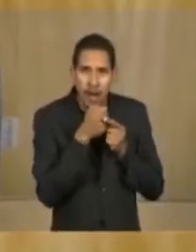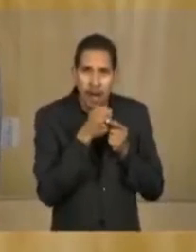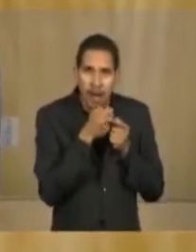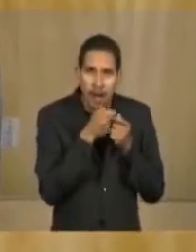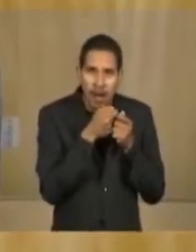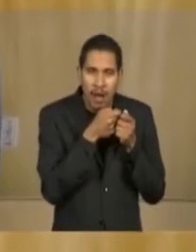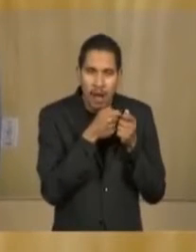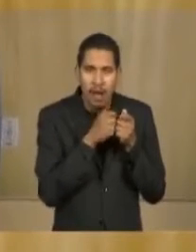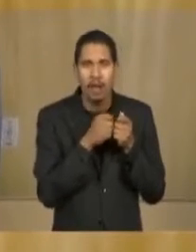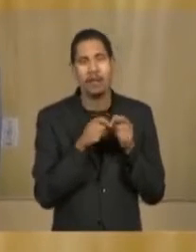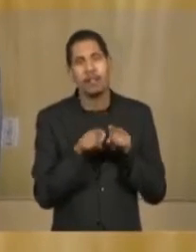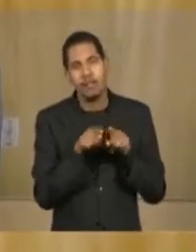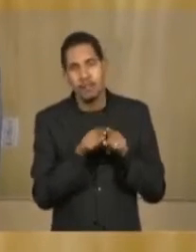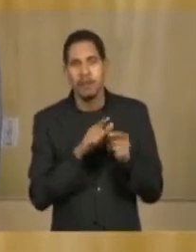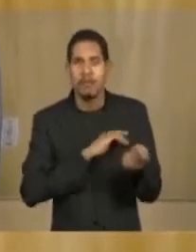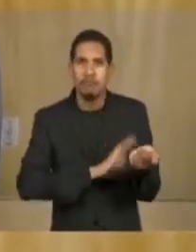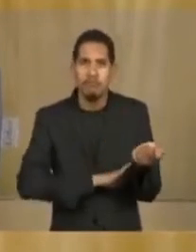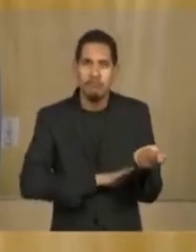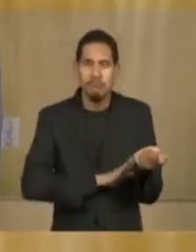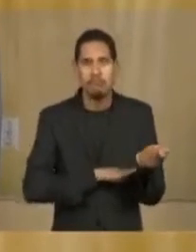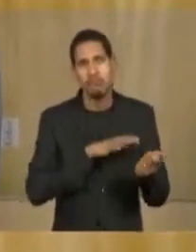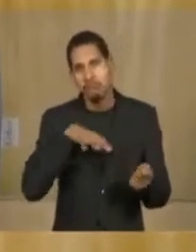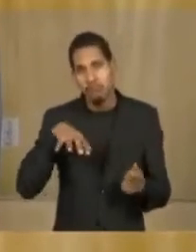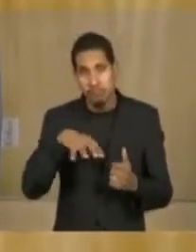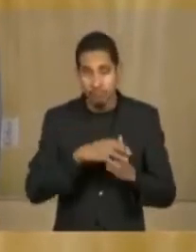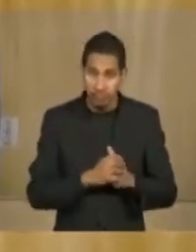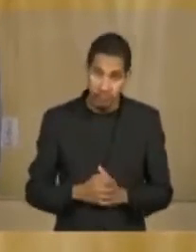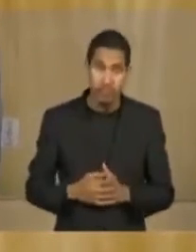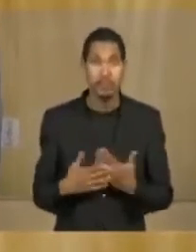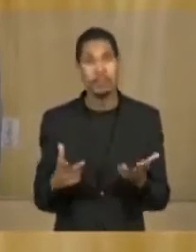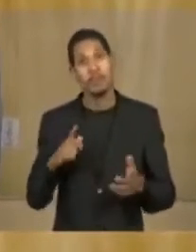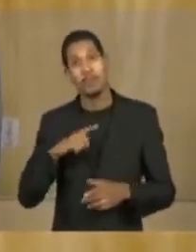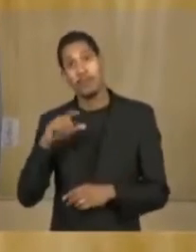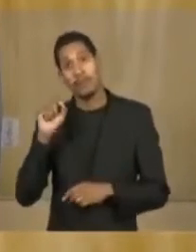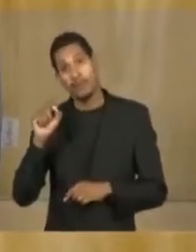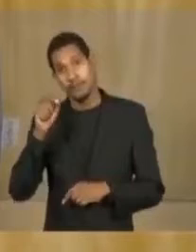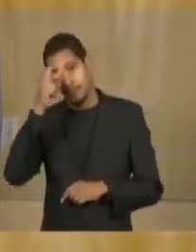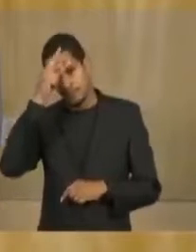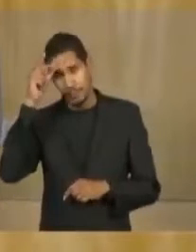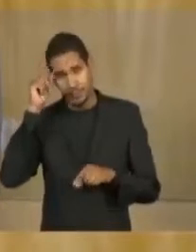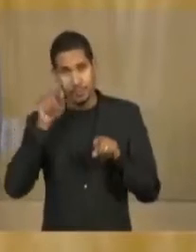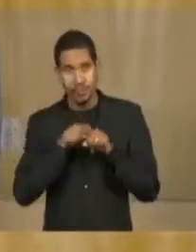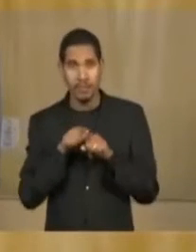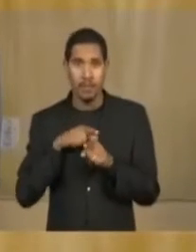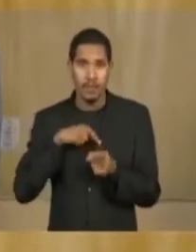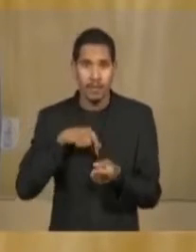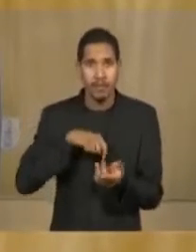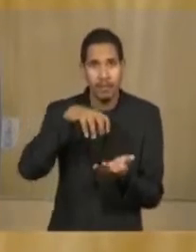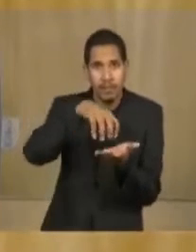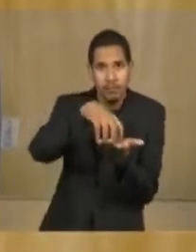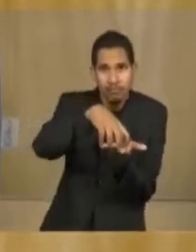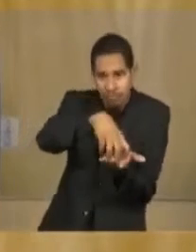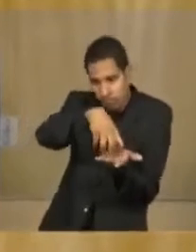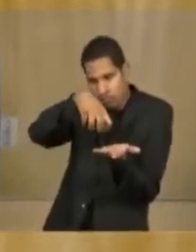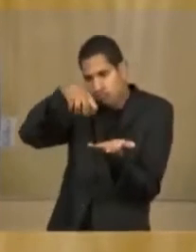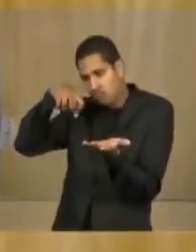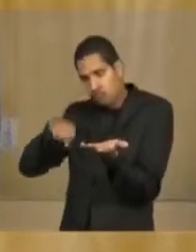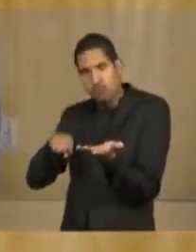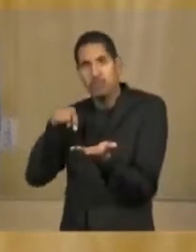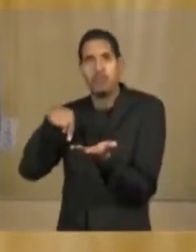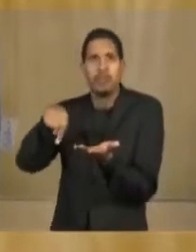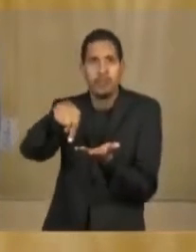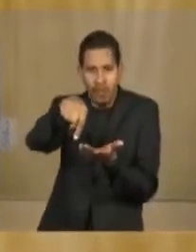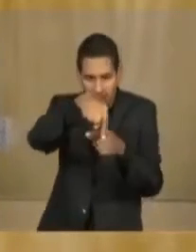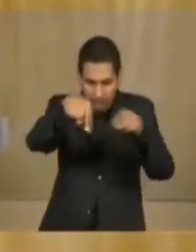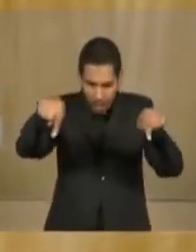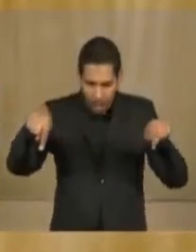serviços públicos de atendimento, de atenção e assistência social em saúde do cerne ali da Cracolândia, daquele